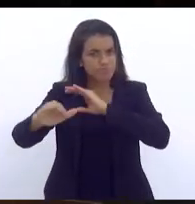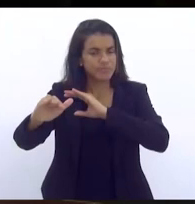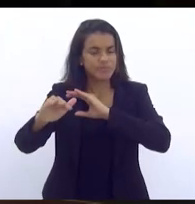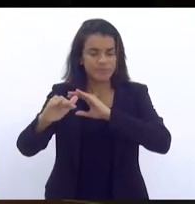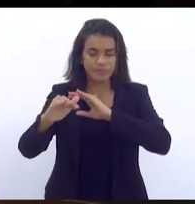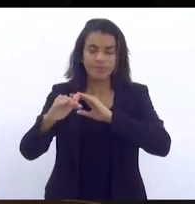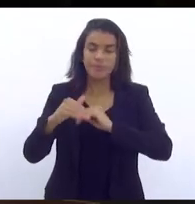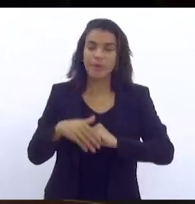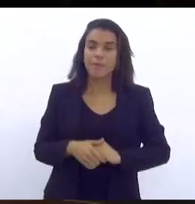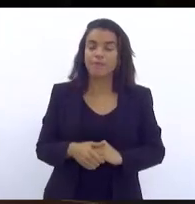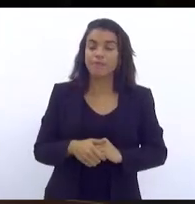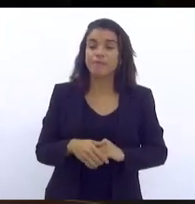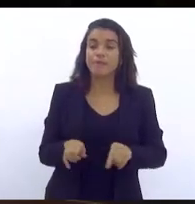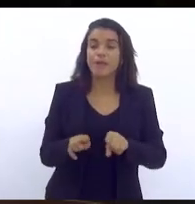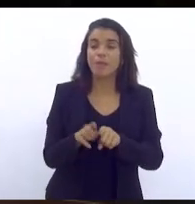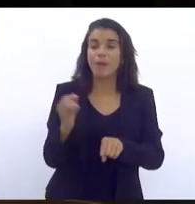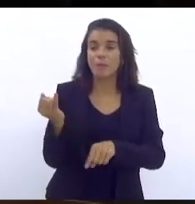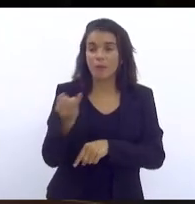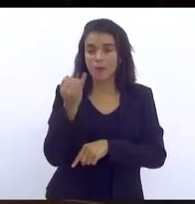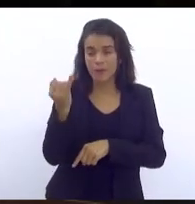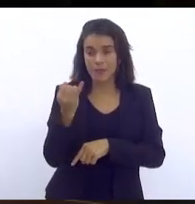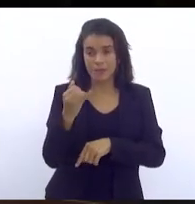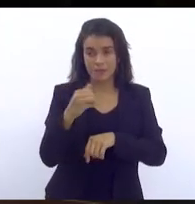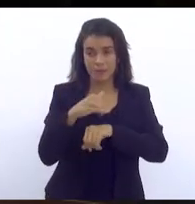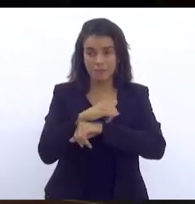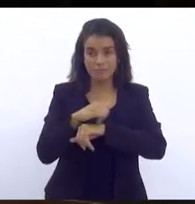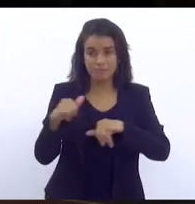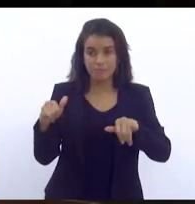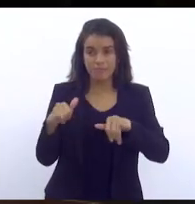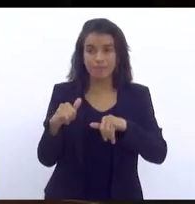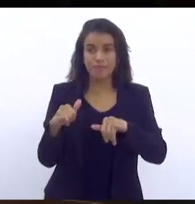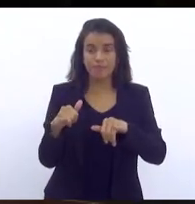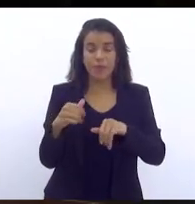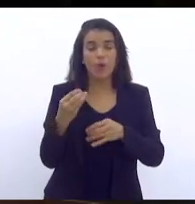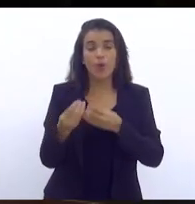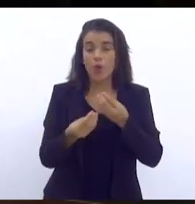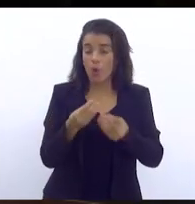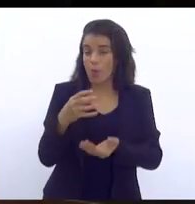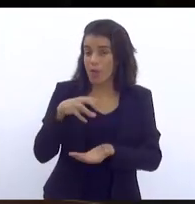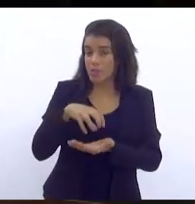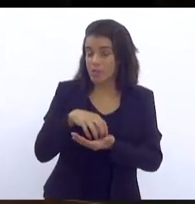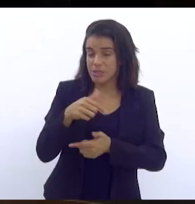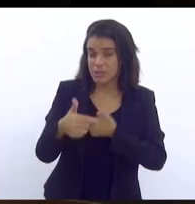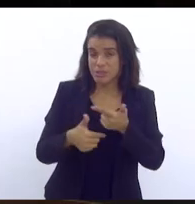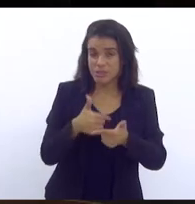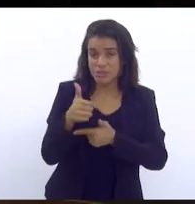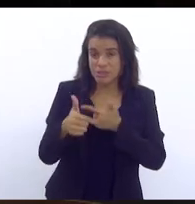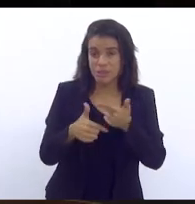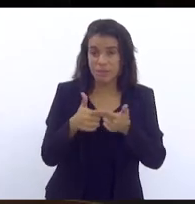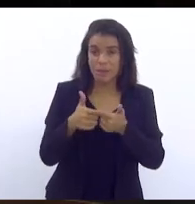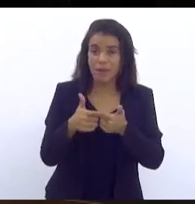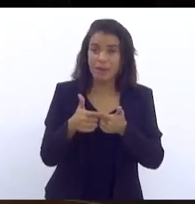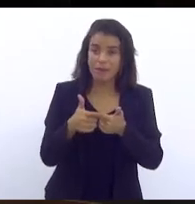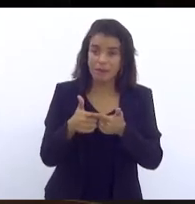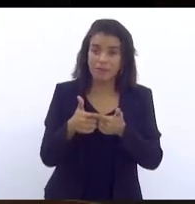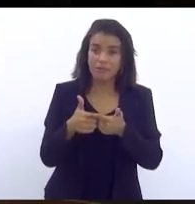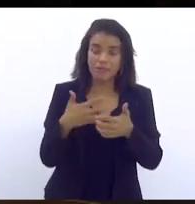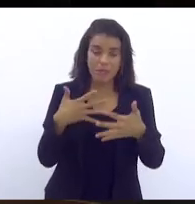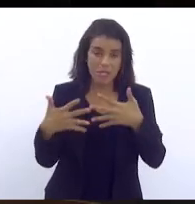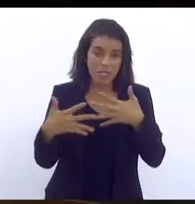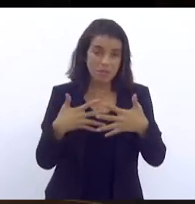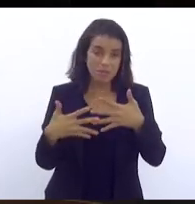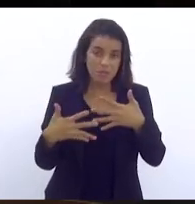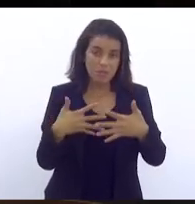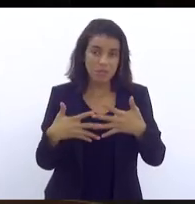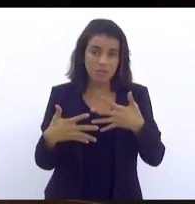eh é importante a gente colocar hoje por exemplo para ver como é que a agência trabalha de uma forma eh procura trabalhar de uma forma bastante